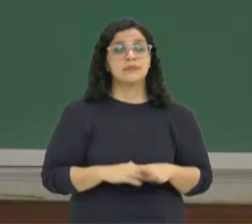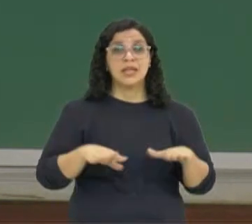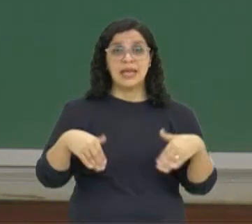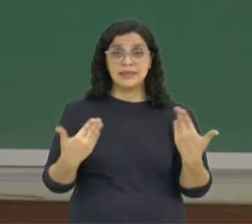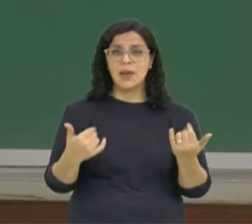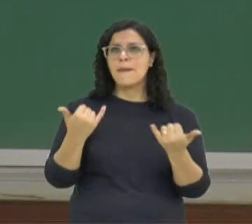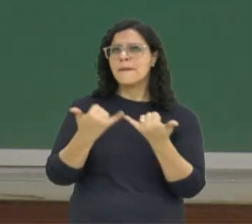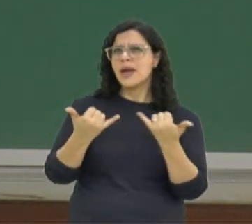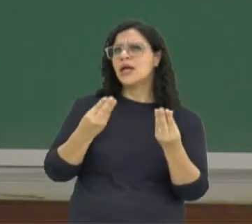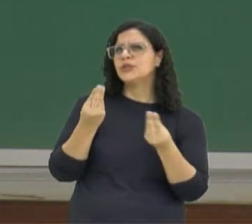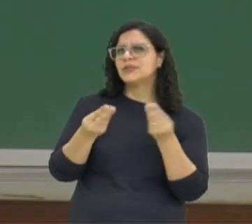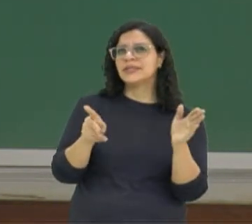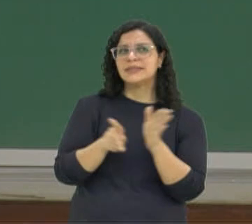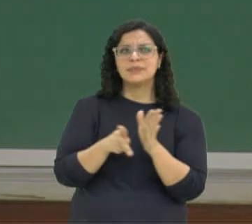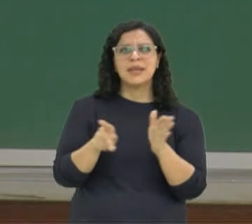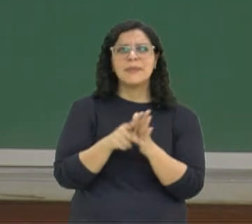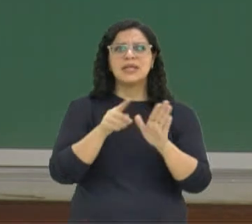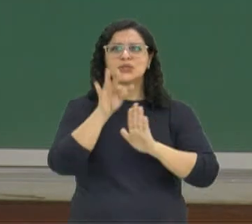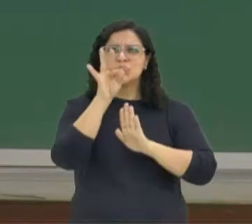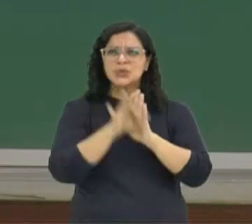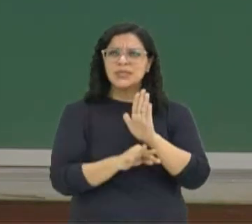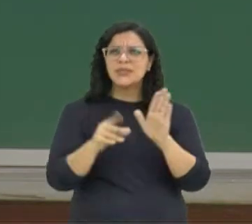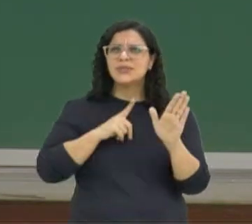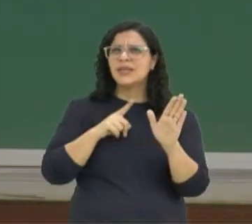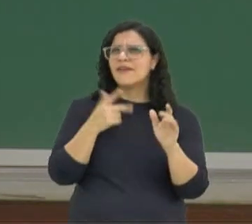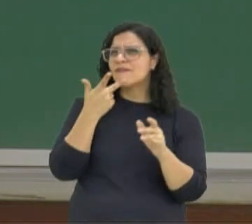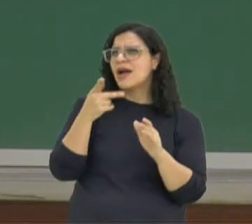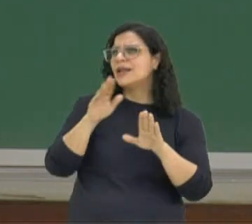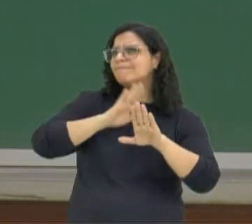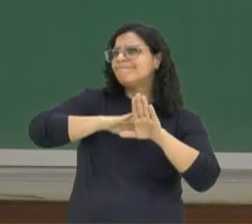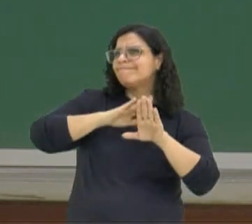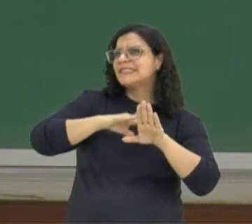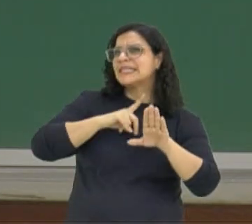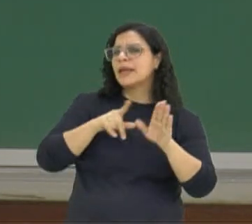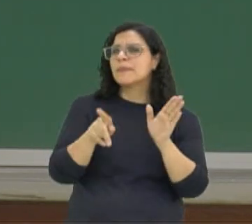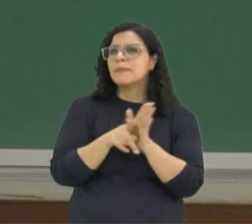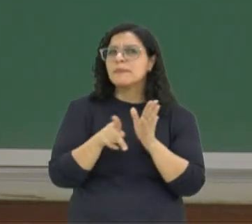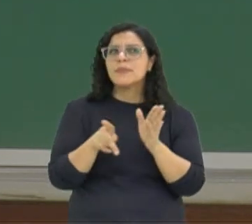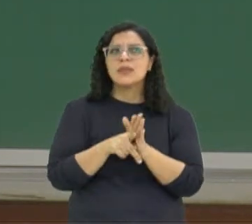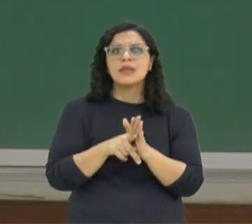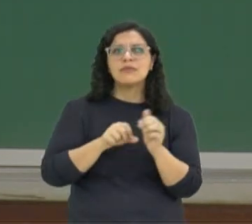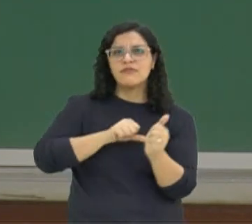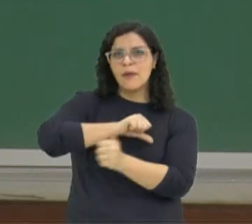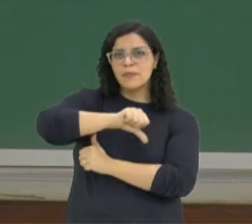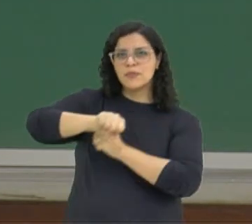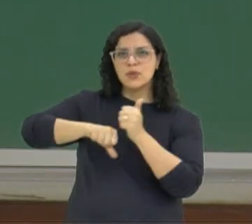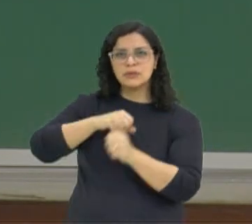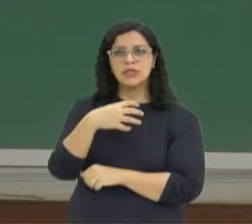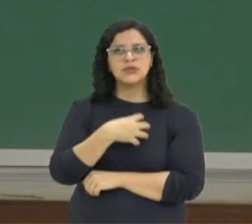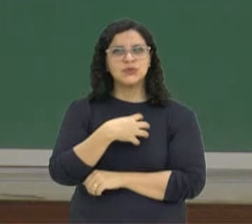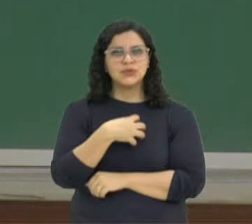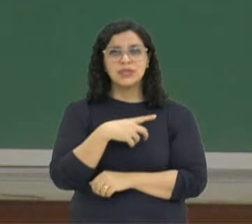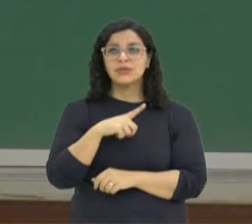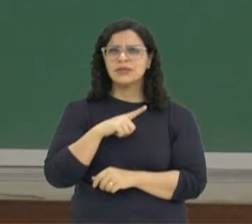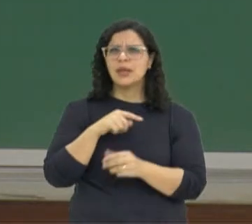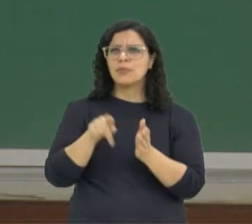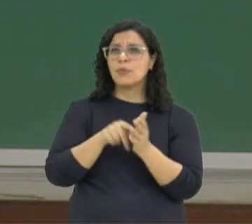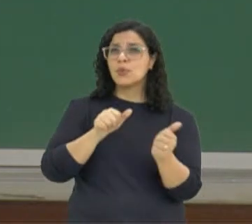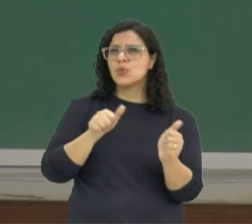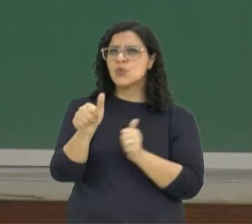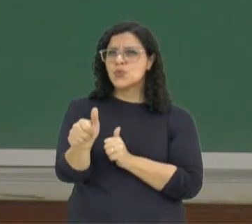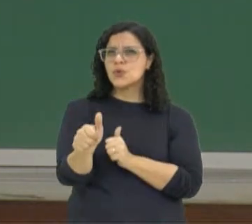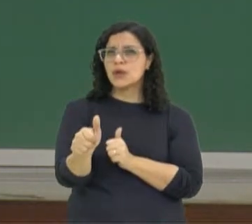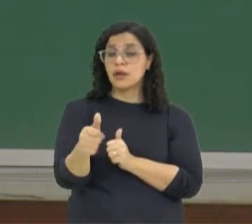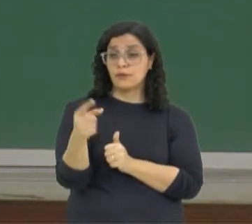Então, meio que esse texto, ele meio que traz assim, essa mudança, né? Essa mudança de